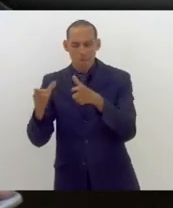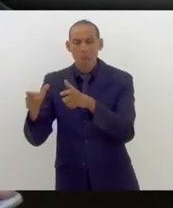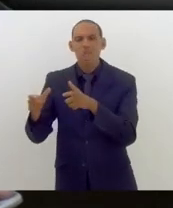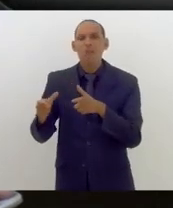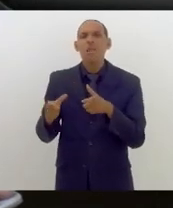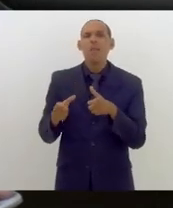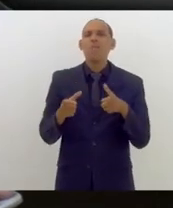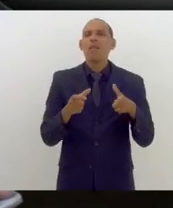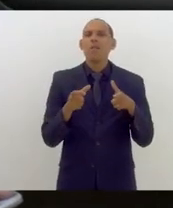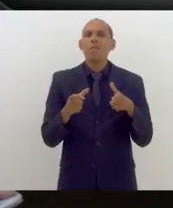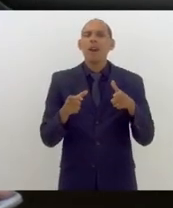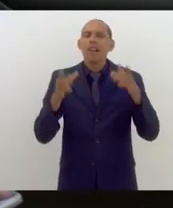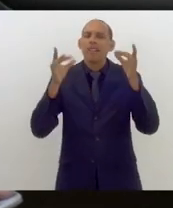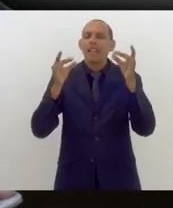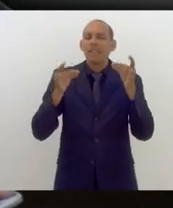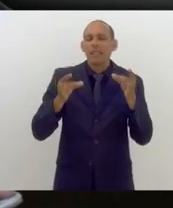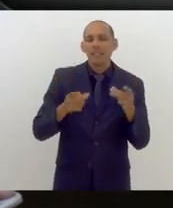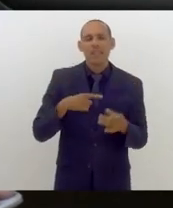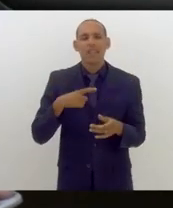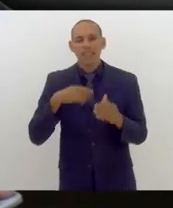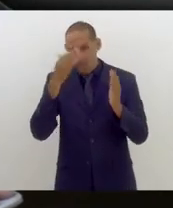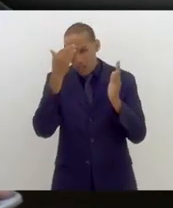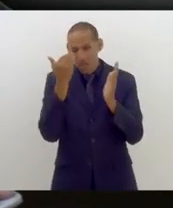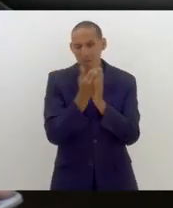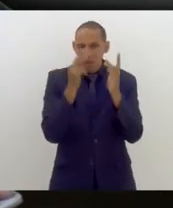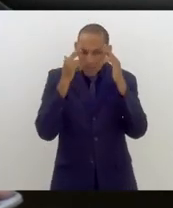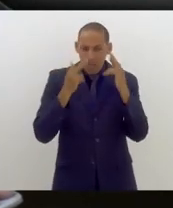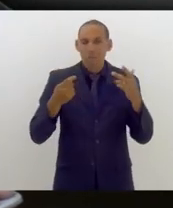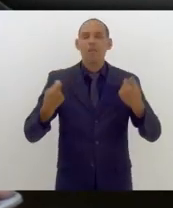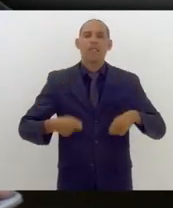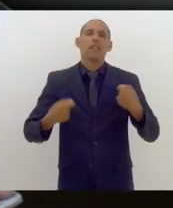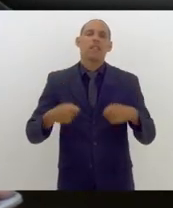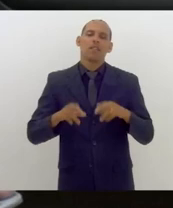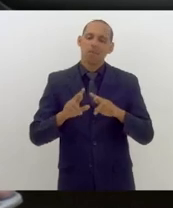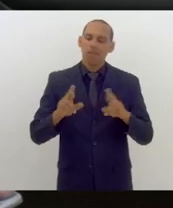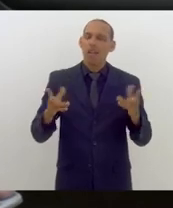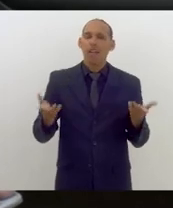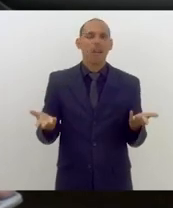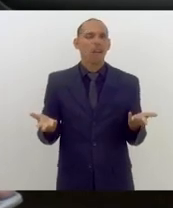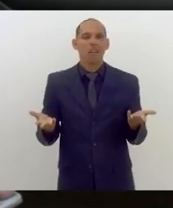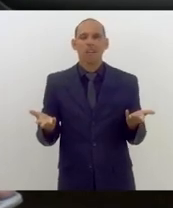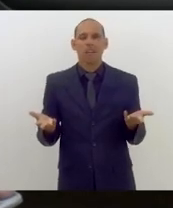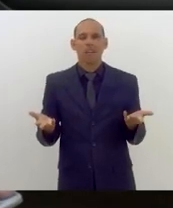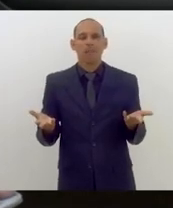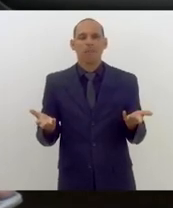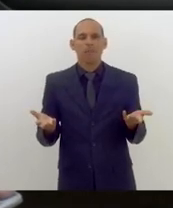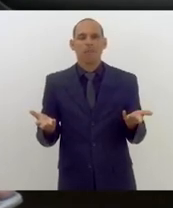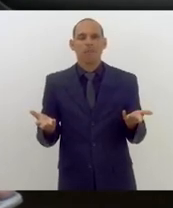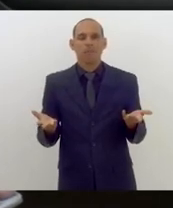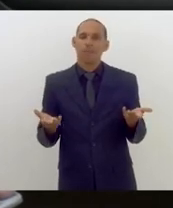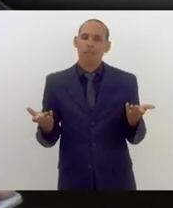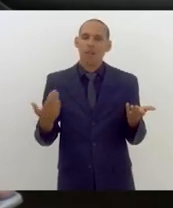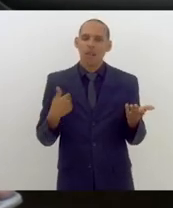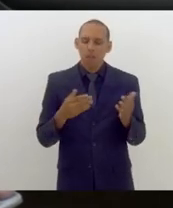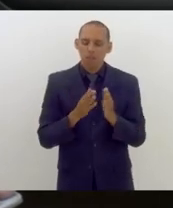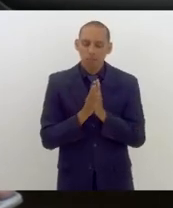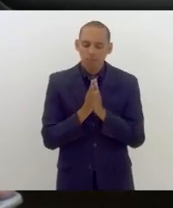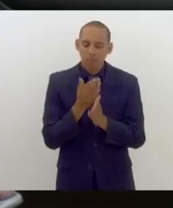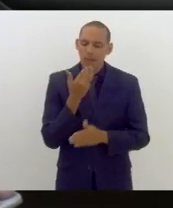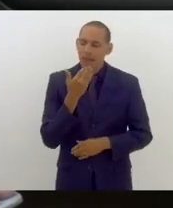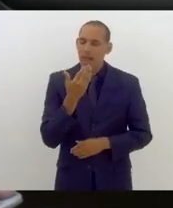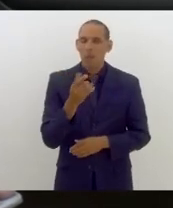essa especificidade e tem que ser respeitado existe seu público diferenciado tá então eu jogo pelo seguinte